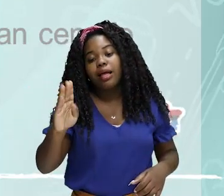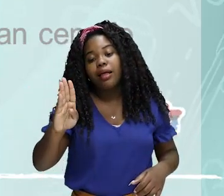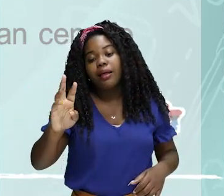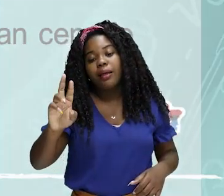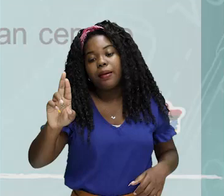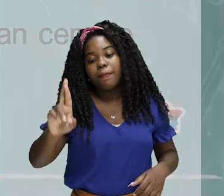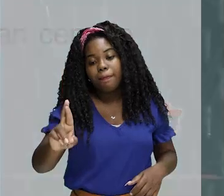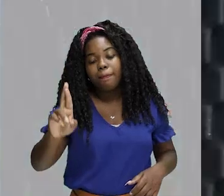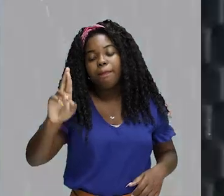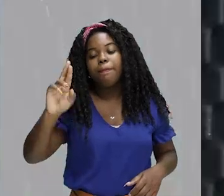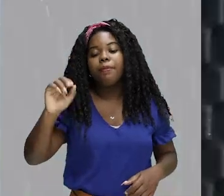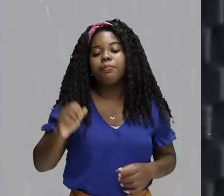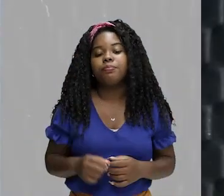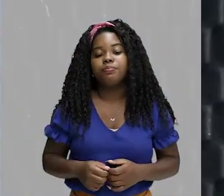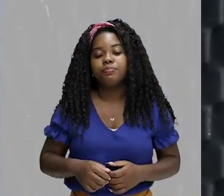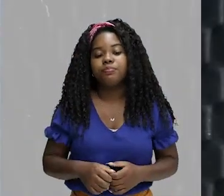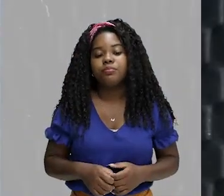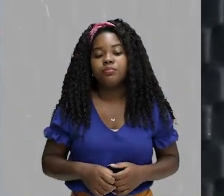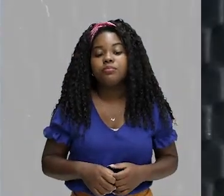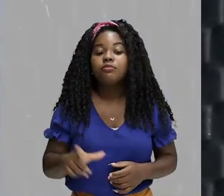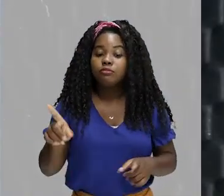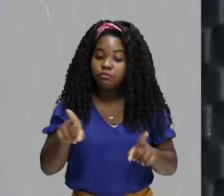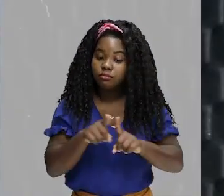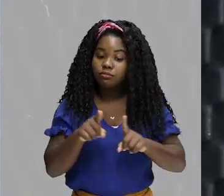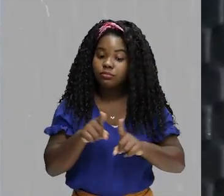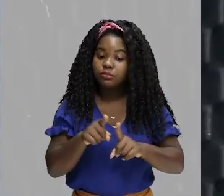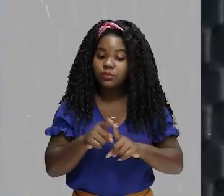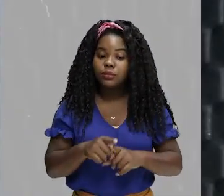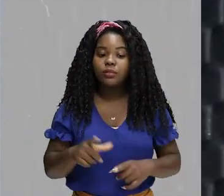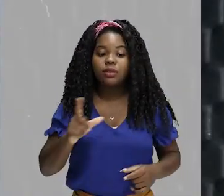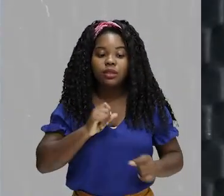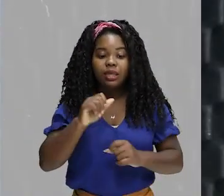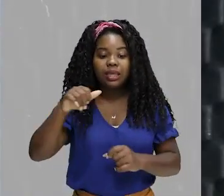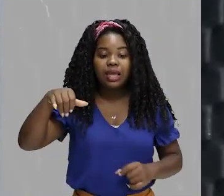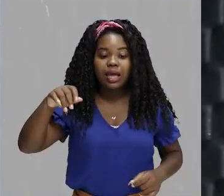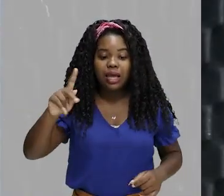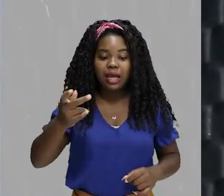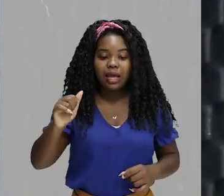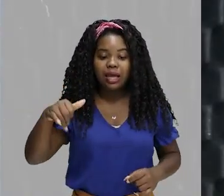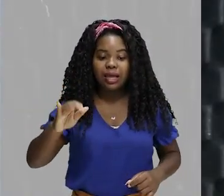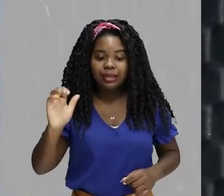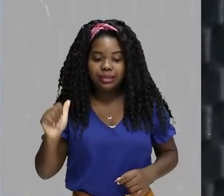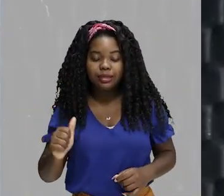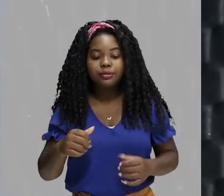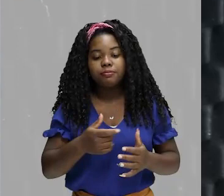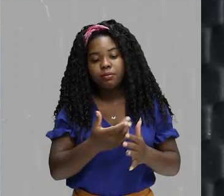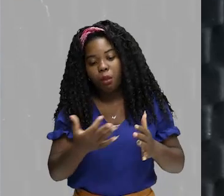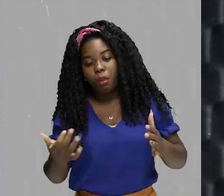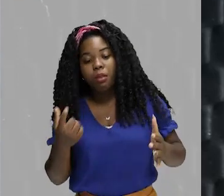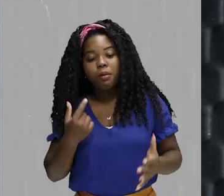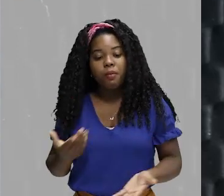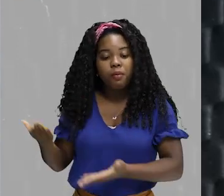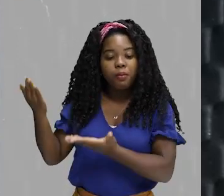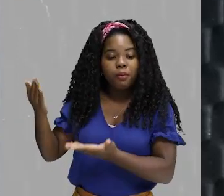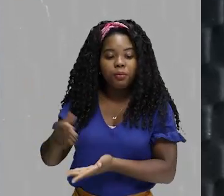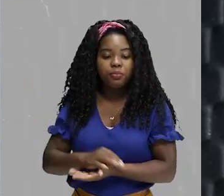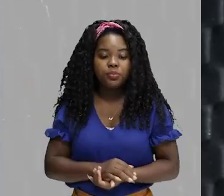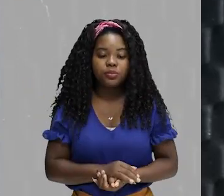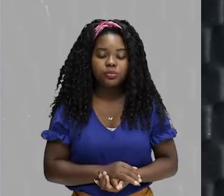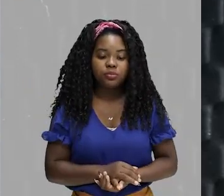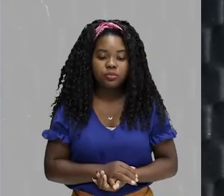também seguindo a conjugação dele normal. Haya, hayas, haya, hayamos, hayais e